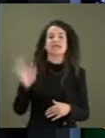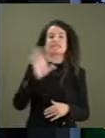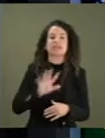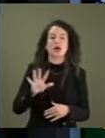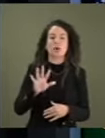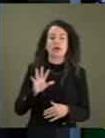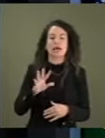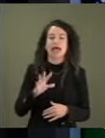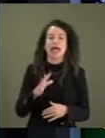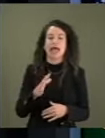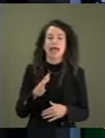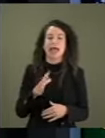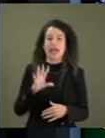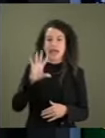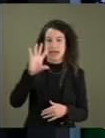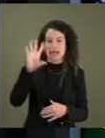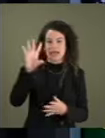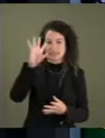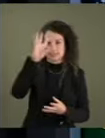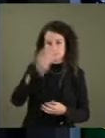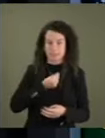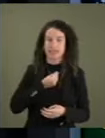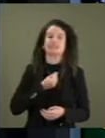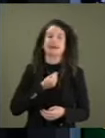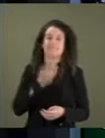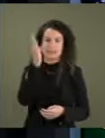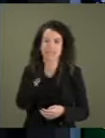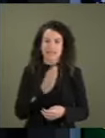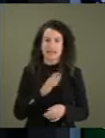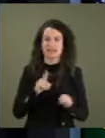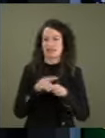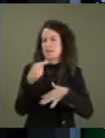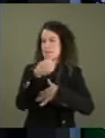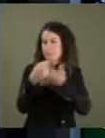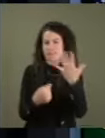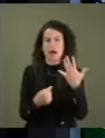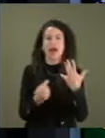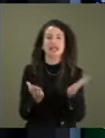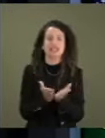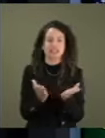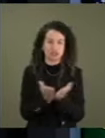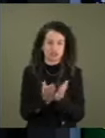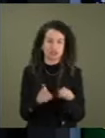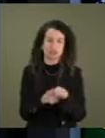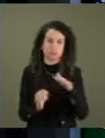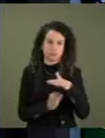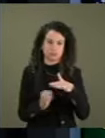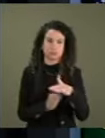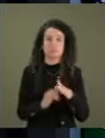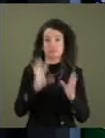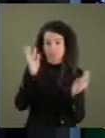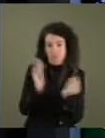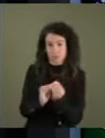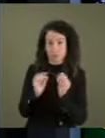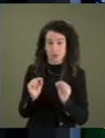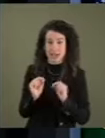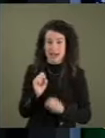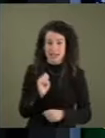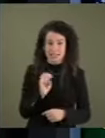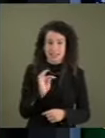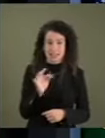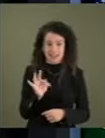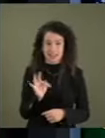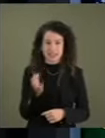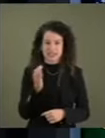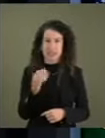e várias instituições evangélicas. No 1 minuto que me resta, eu concluo dizendo que o STF, mais uma vez, quer passar